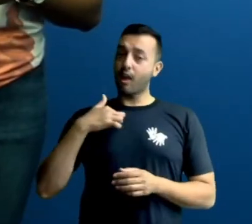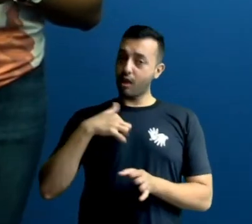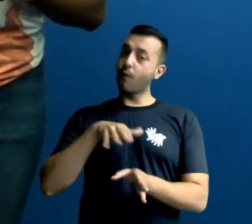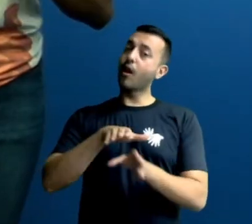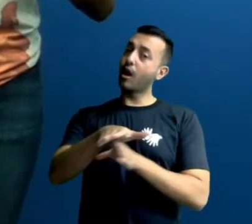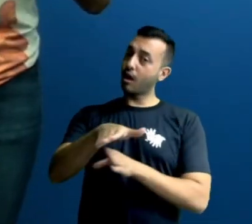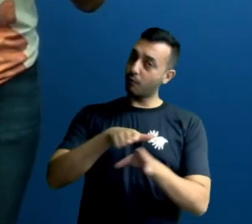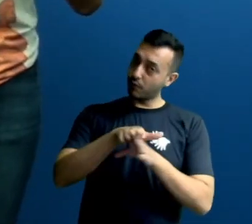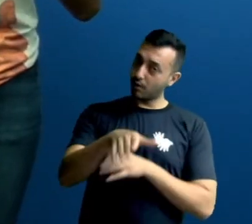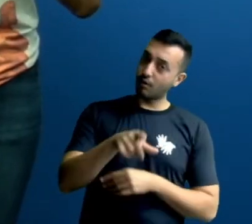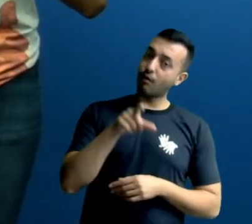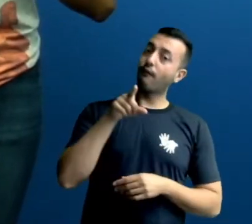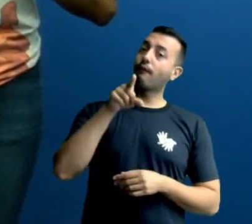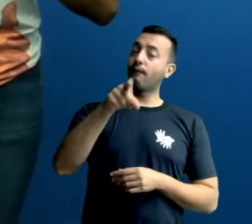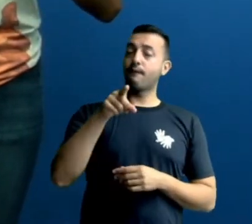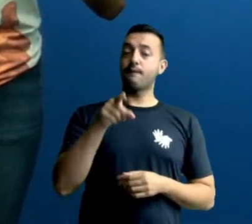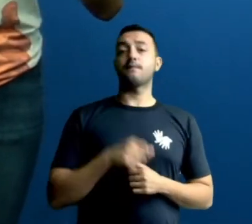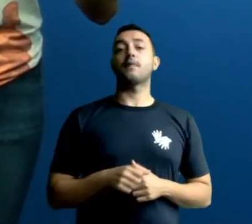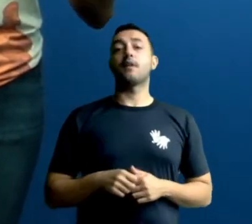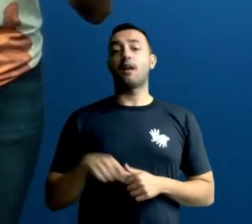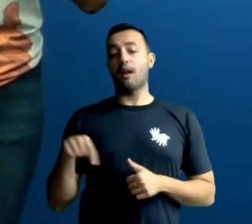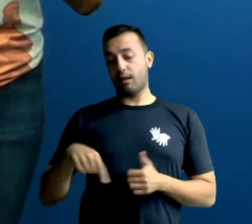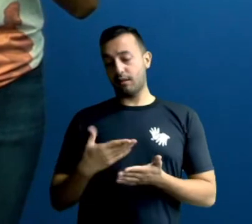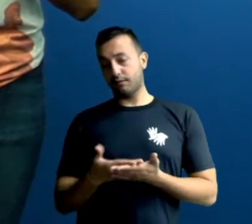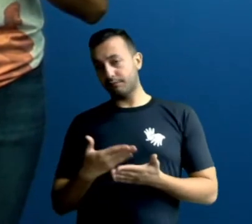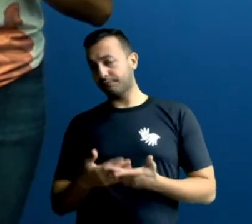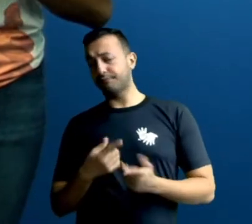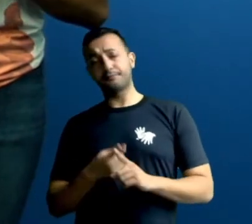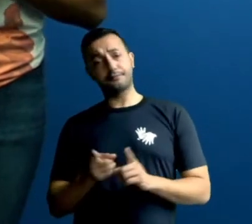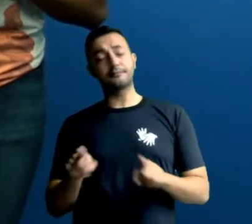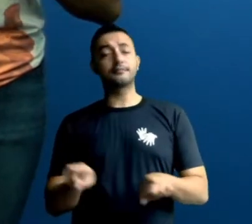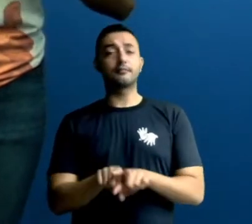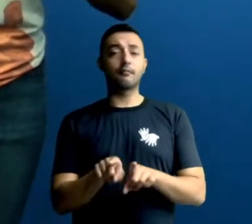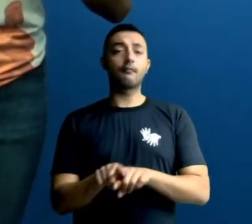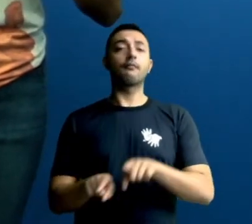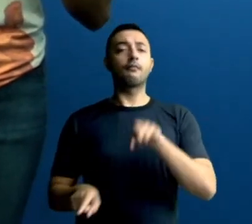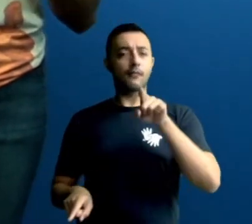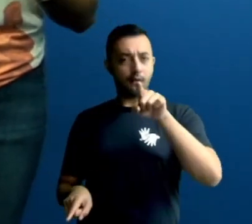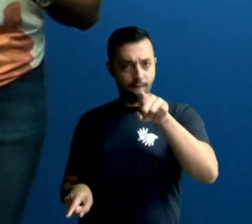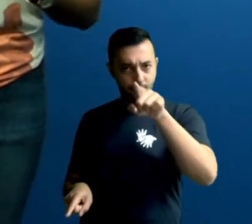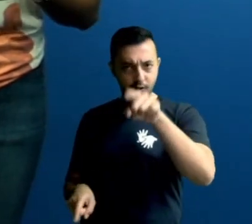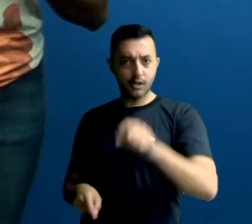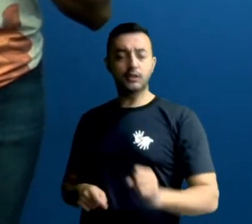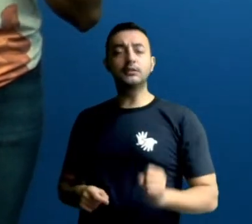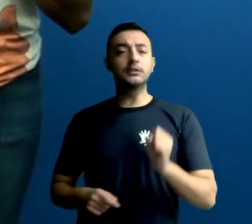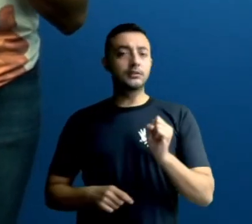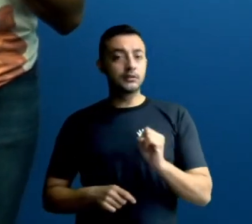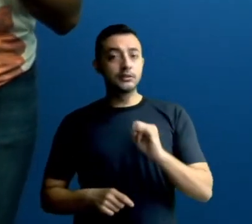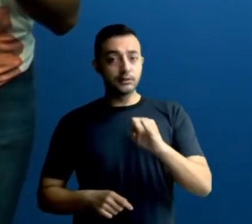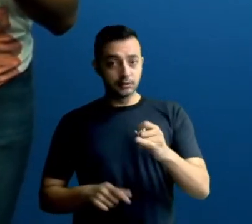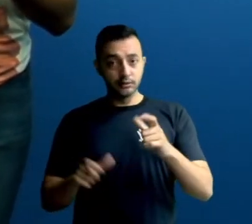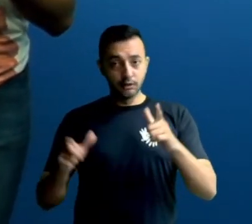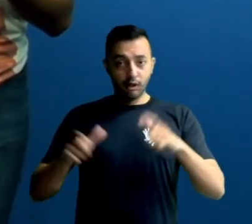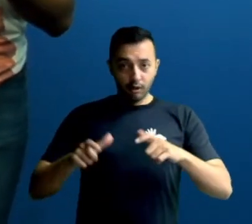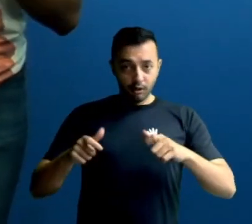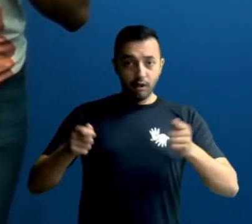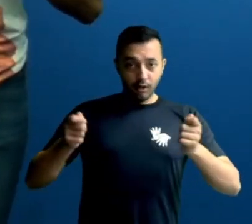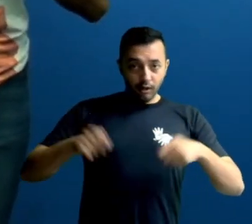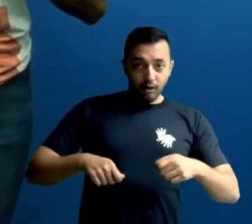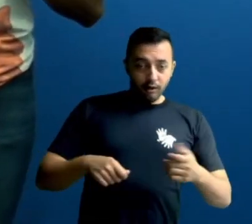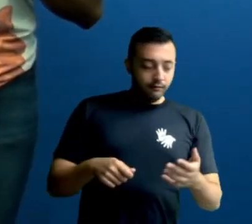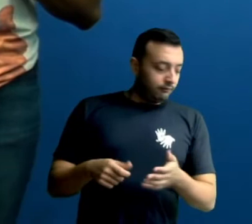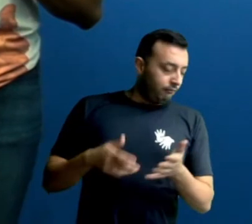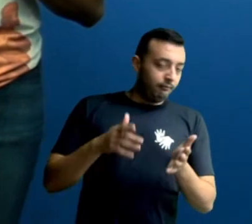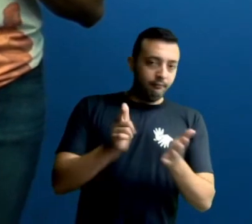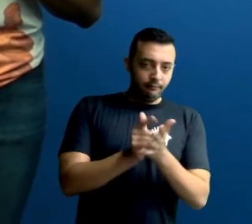recomendo, tá? Não só aqui na aula, mas eu recomendo você que está aí também, se o ambiente permitir, fazer essa leitura em voz alta.